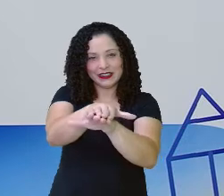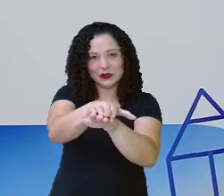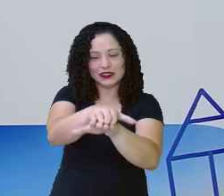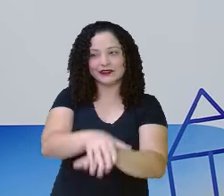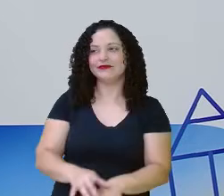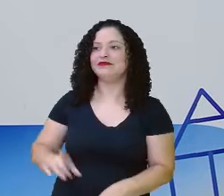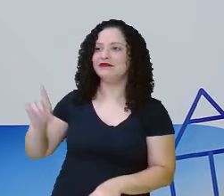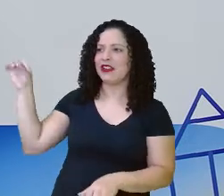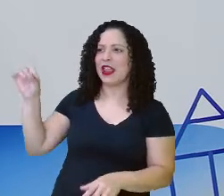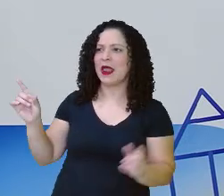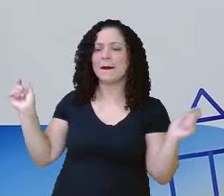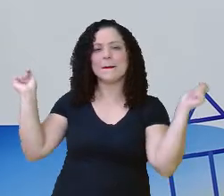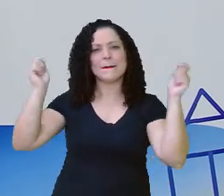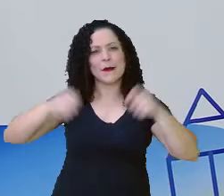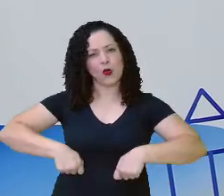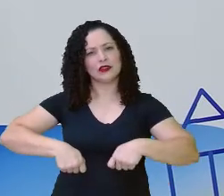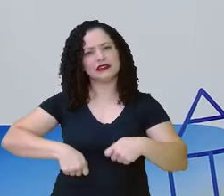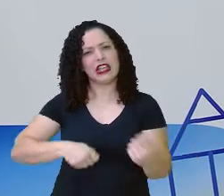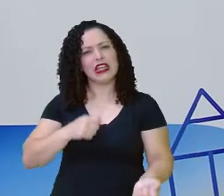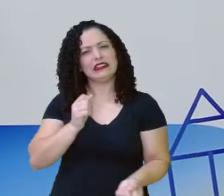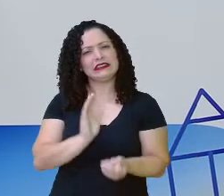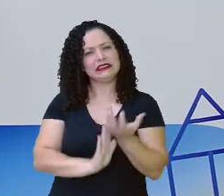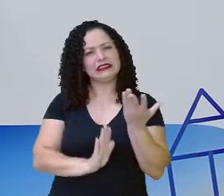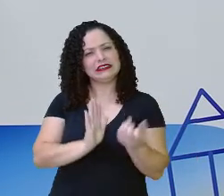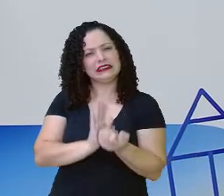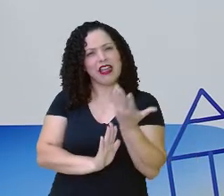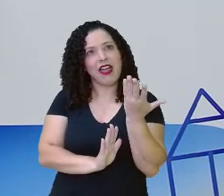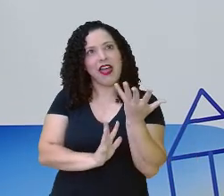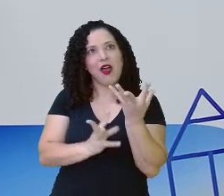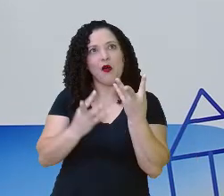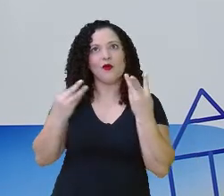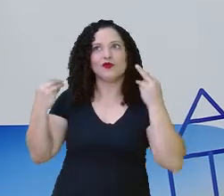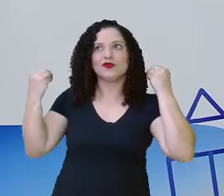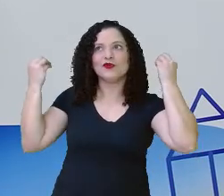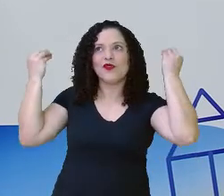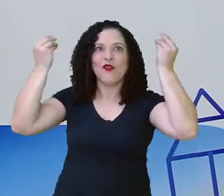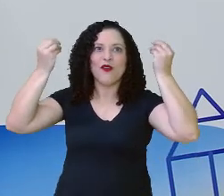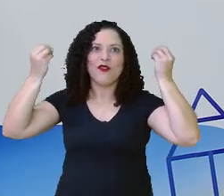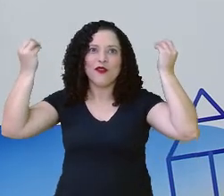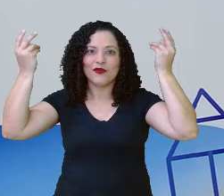produzir som. Foi uma a gente construiu uma tartaruga que ao